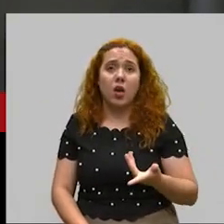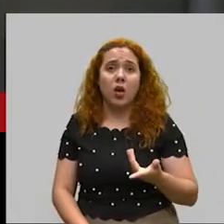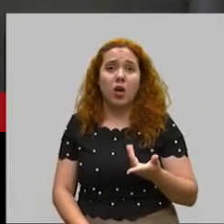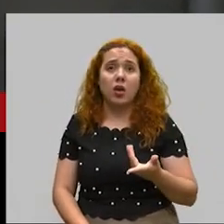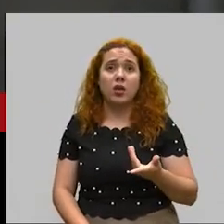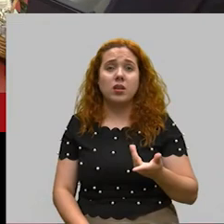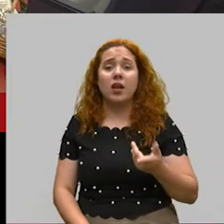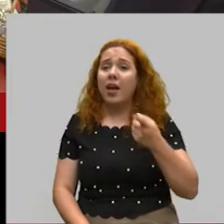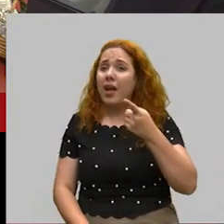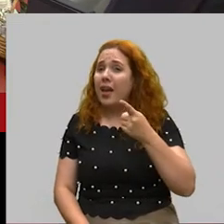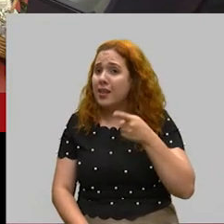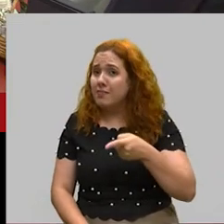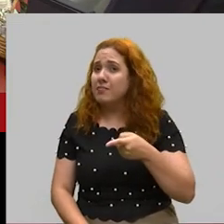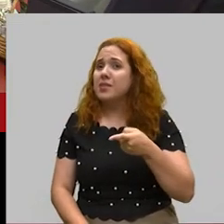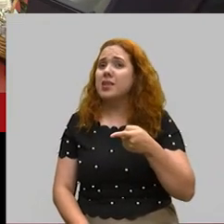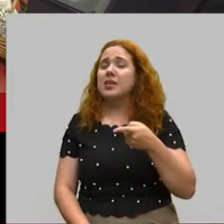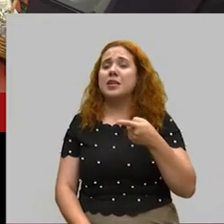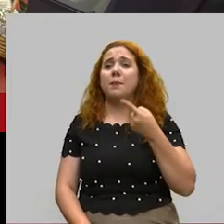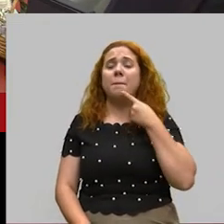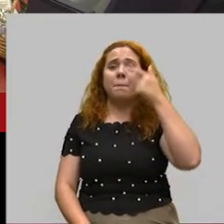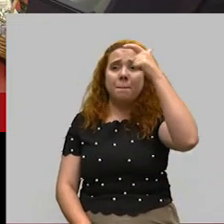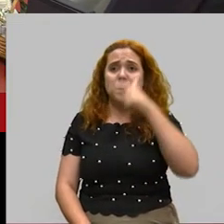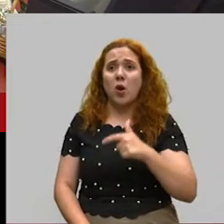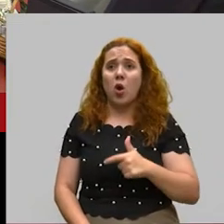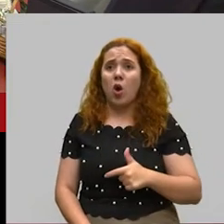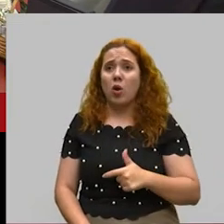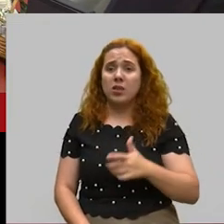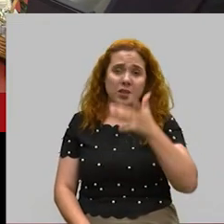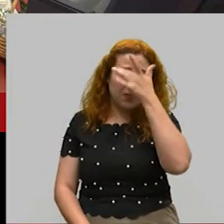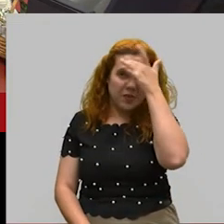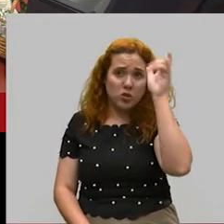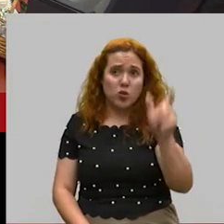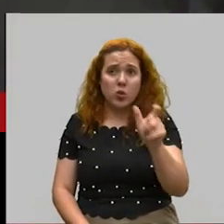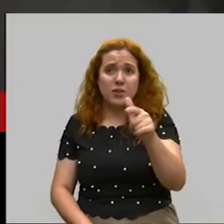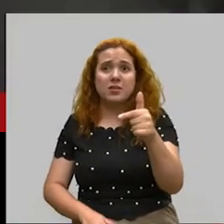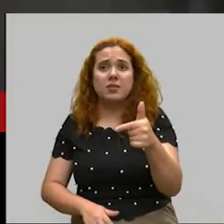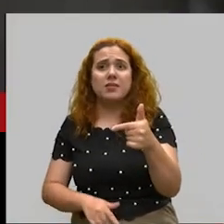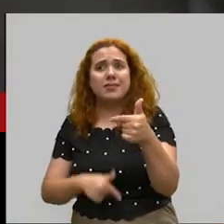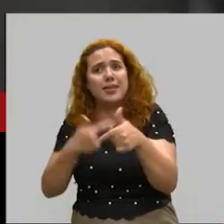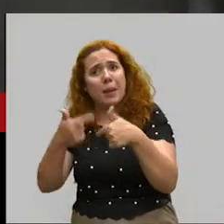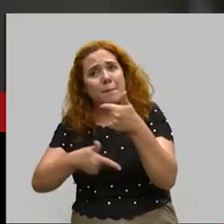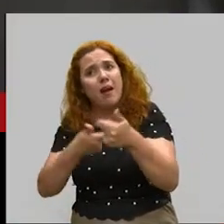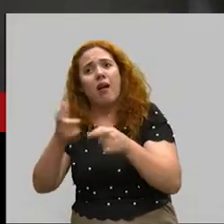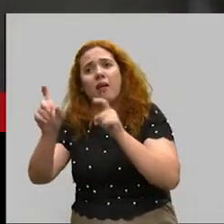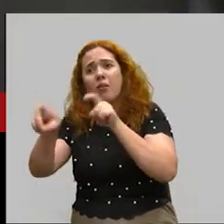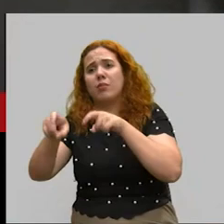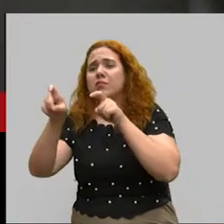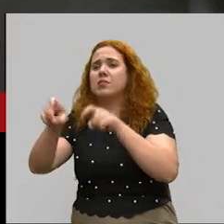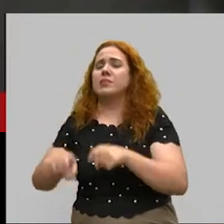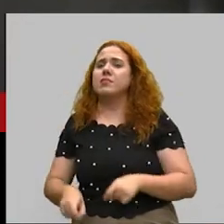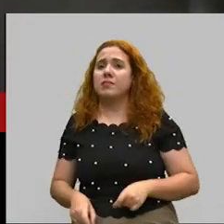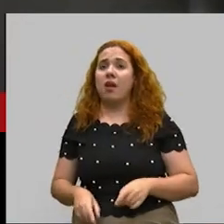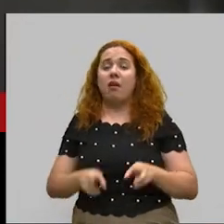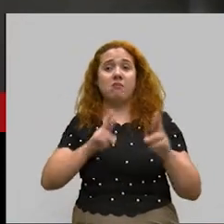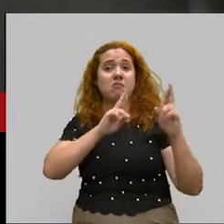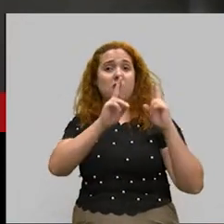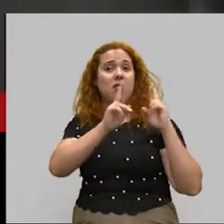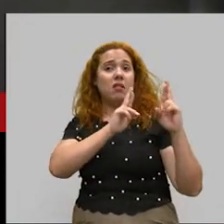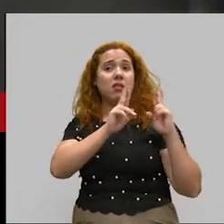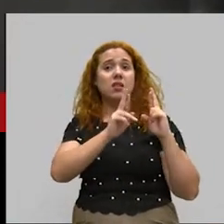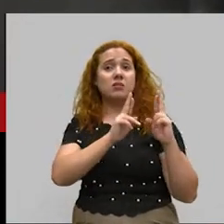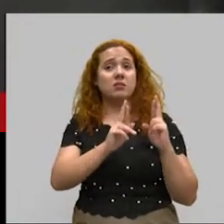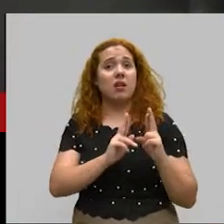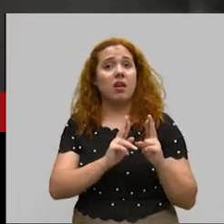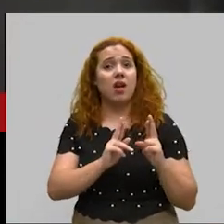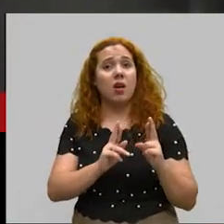ali que se dá a identidade dos sujeitos do campo é nessa relação intrínseca com a